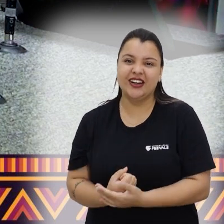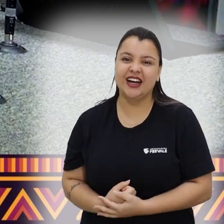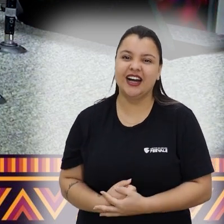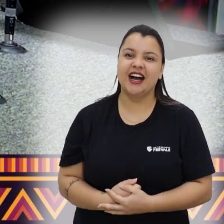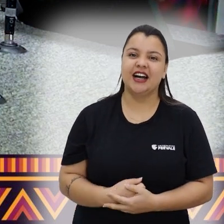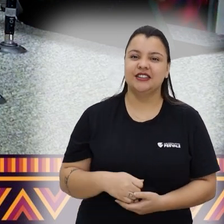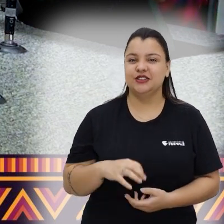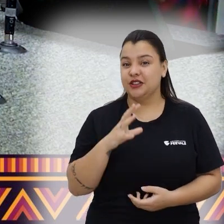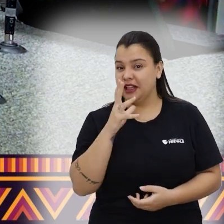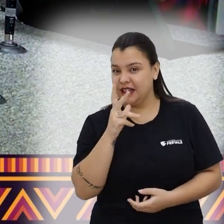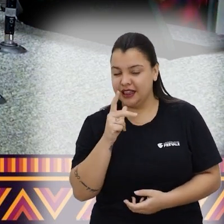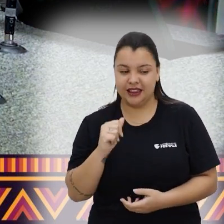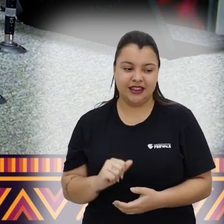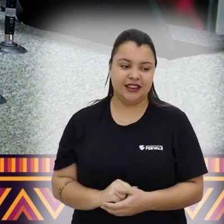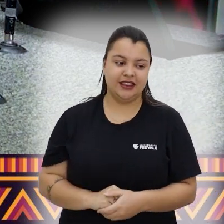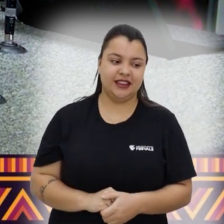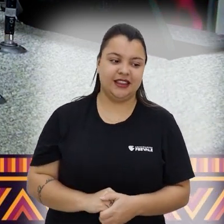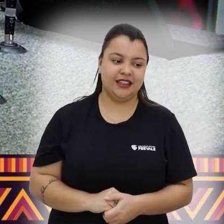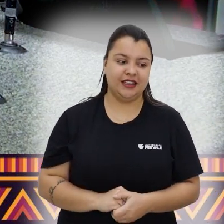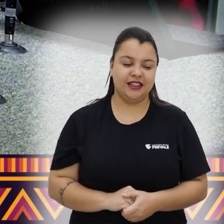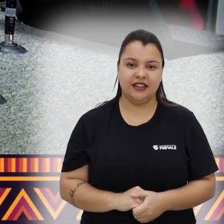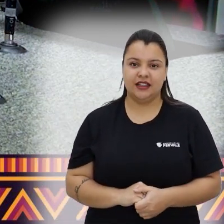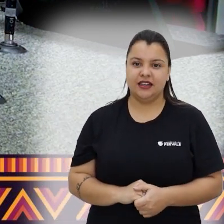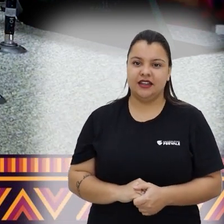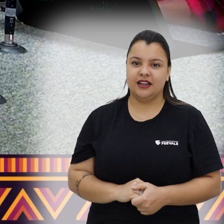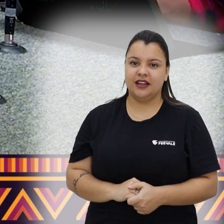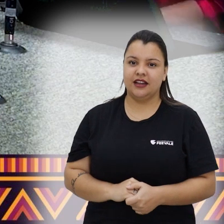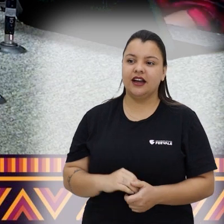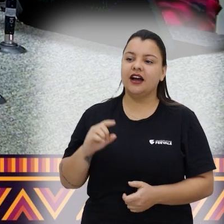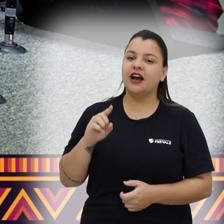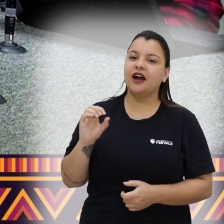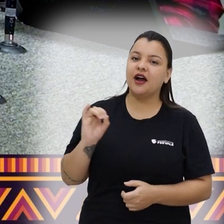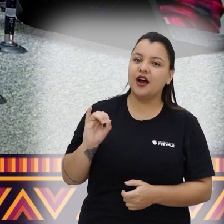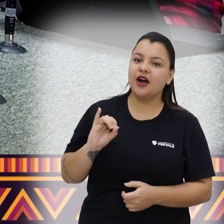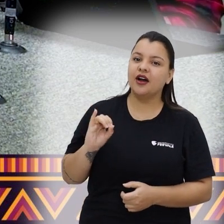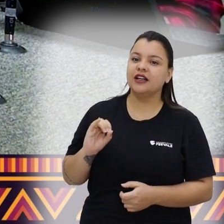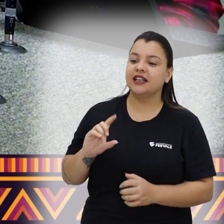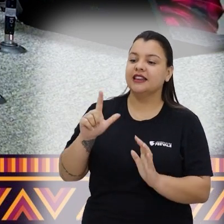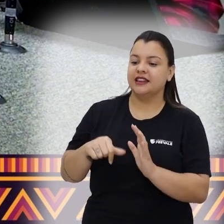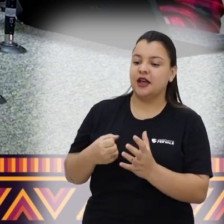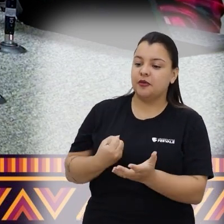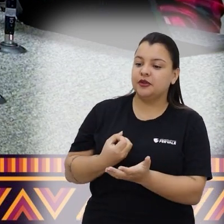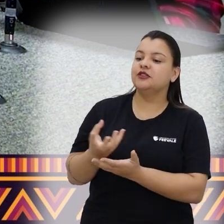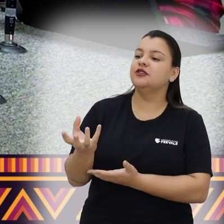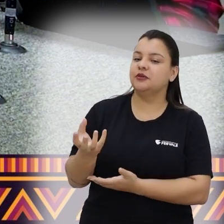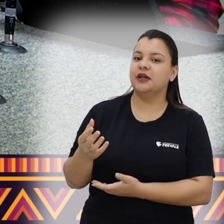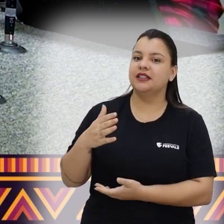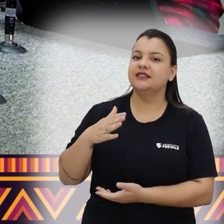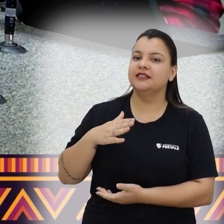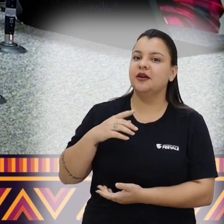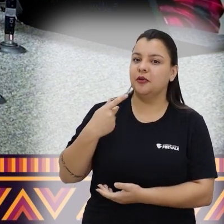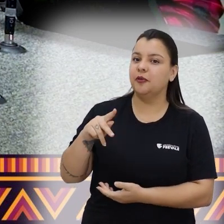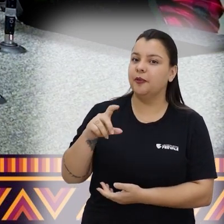Olha o áudio. Importantíssimo. Vamos, Gui. Ô, Gui, depois tu manda esse áudio pro teu coroa, mano, agradecendo